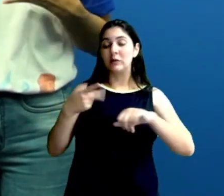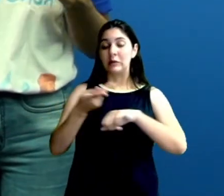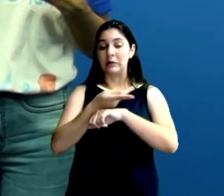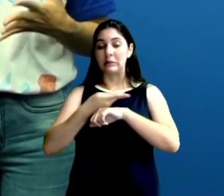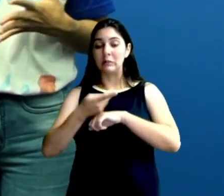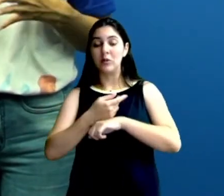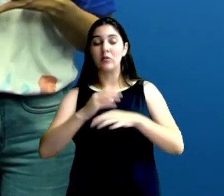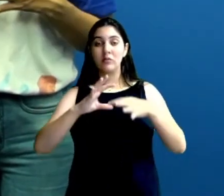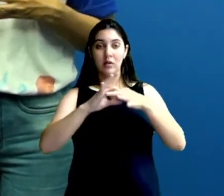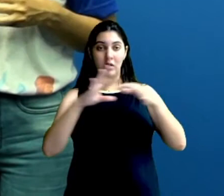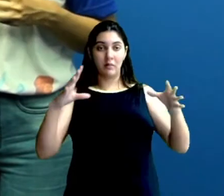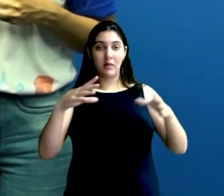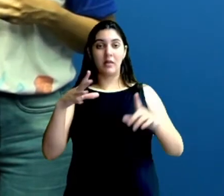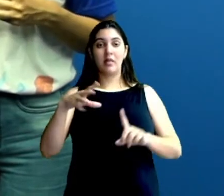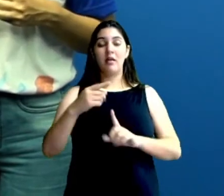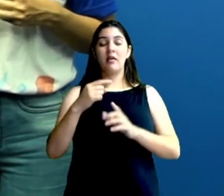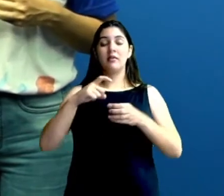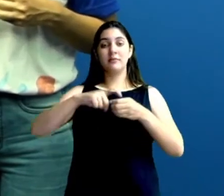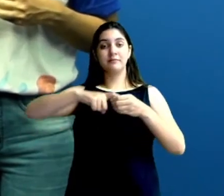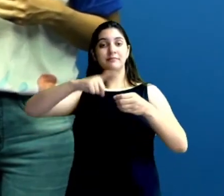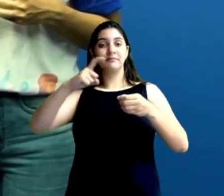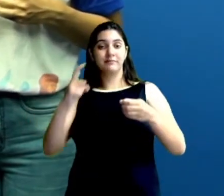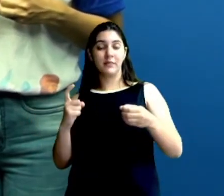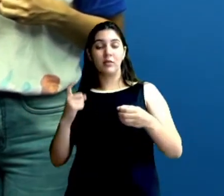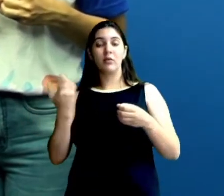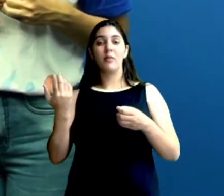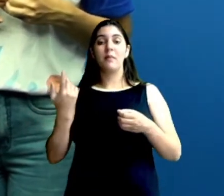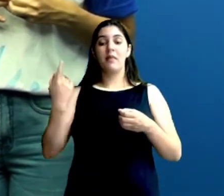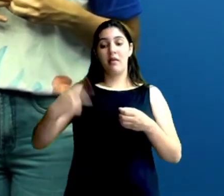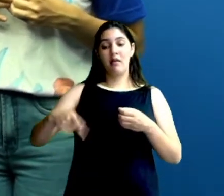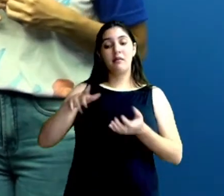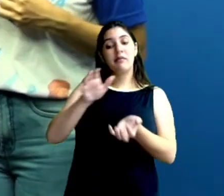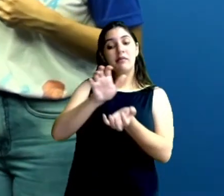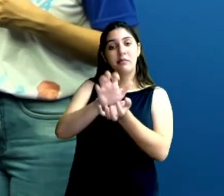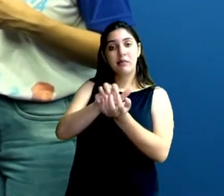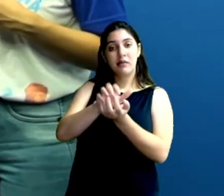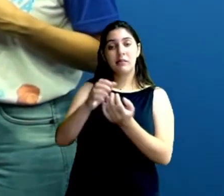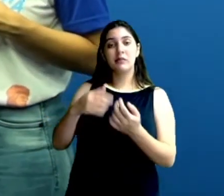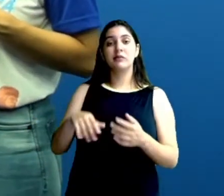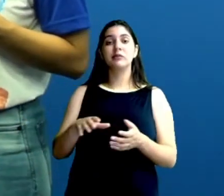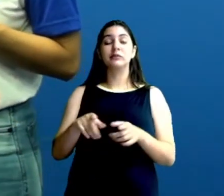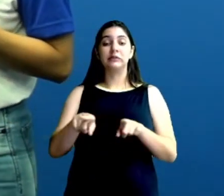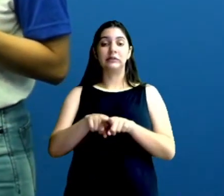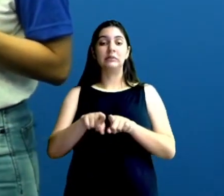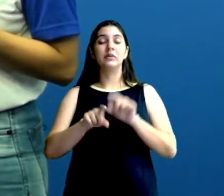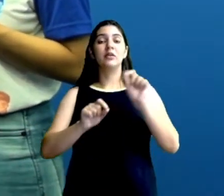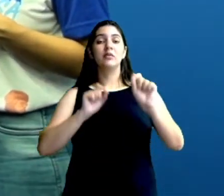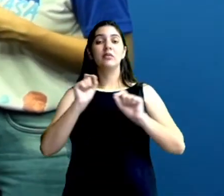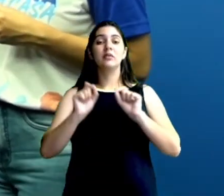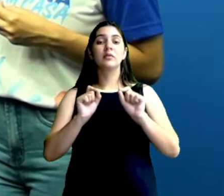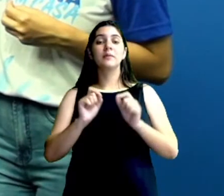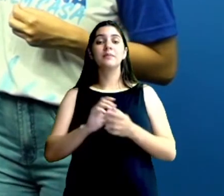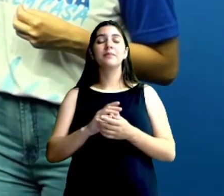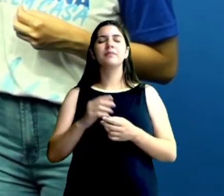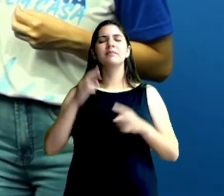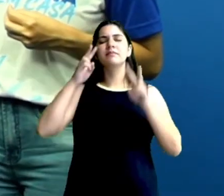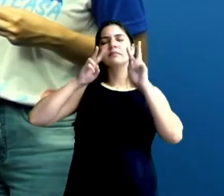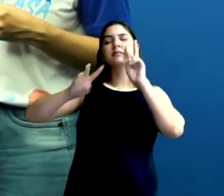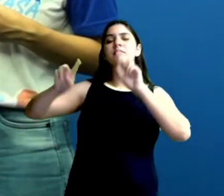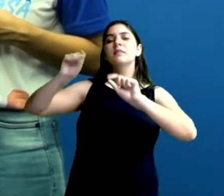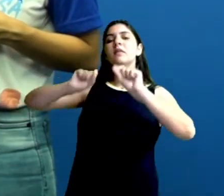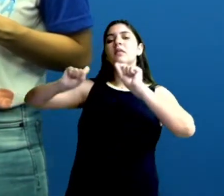liberdade e autonomia da província de Pernambuco. E com isso a gente vai ver